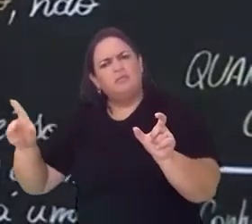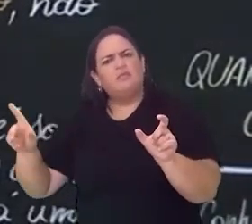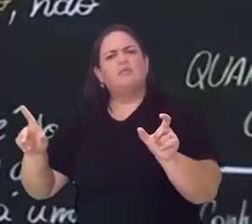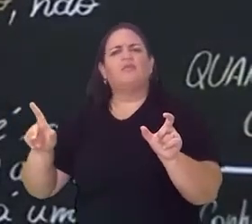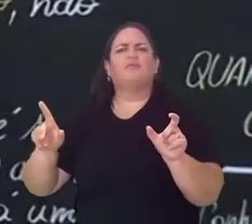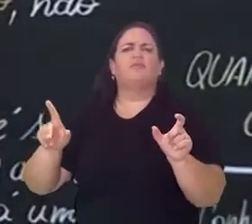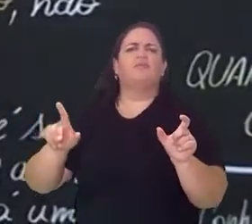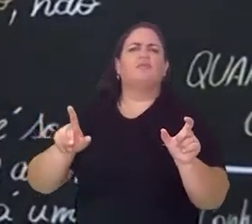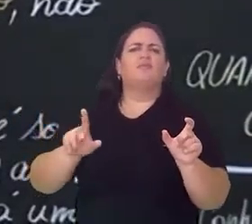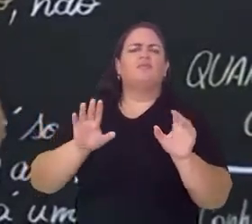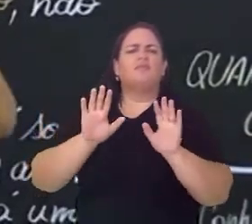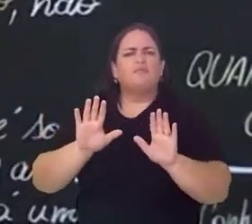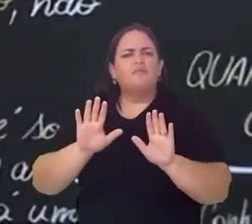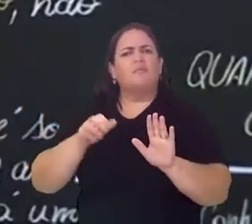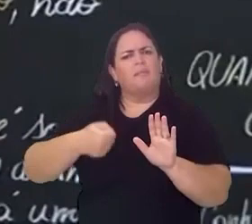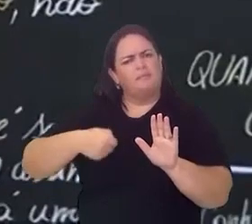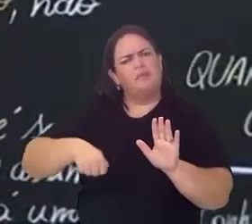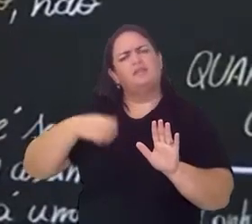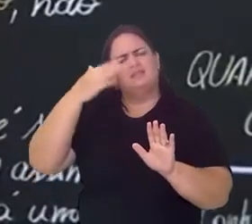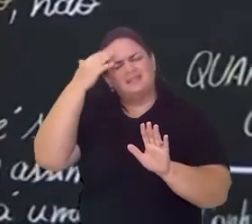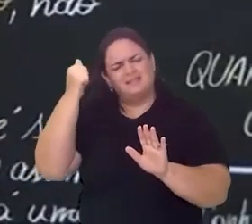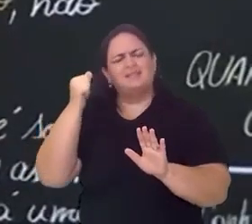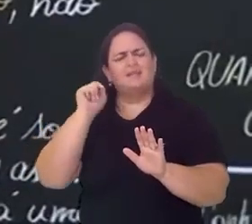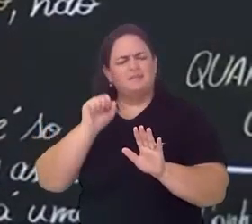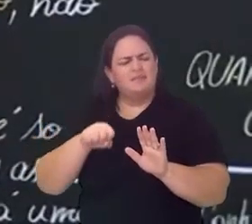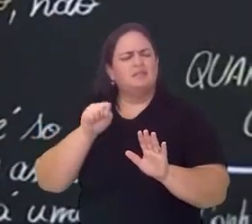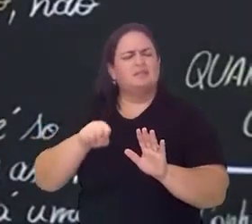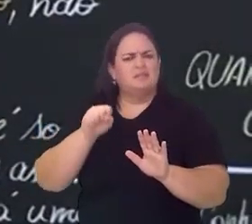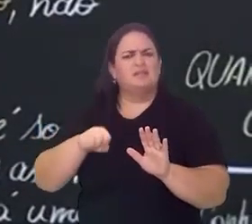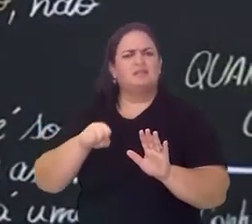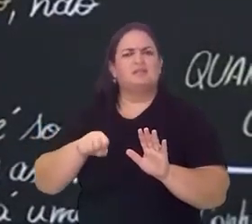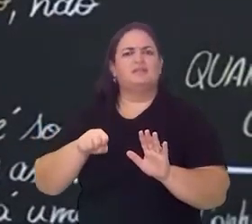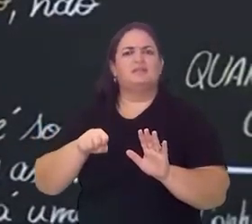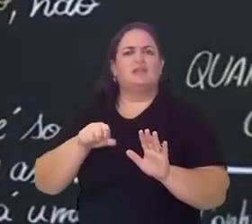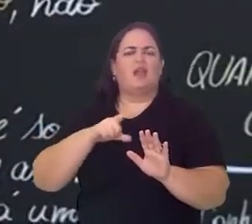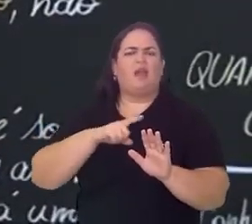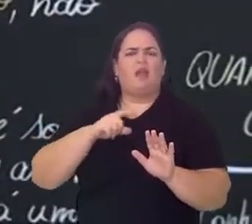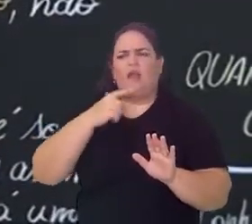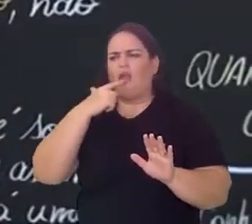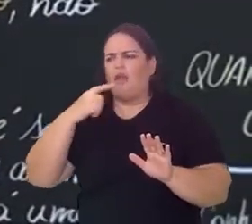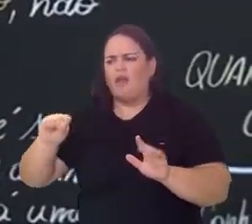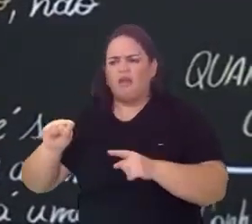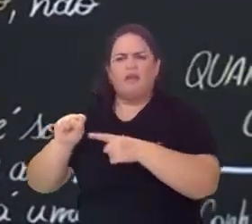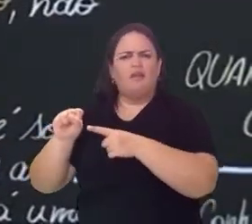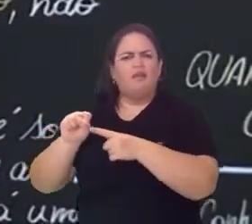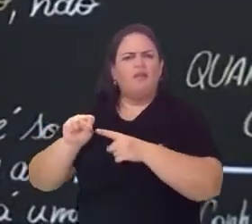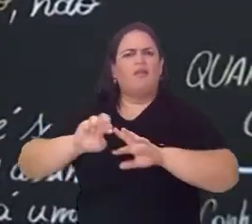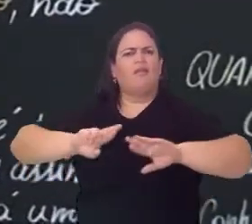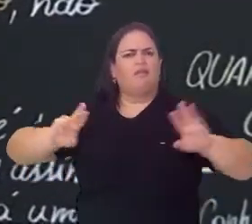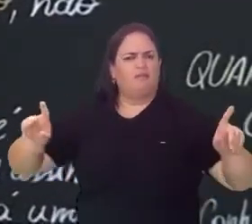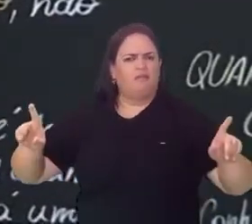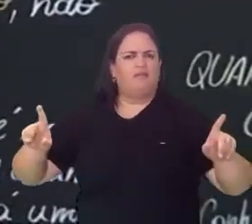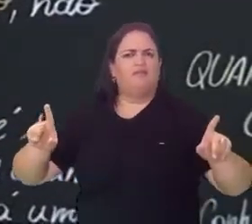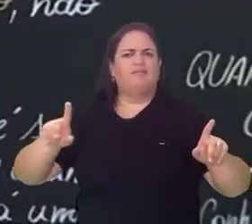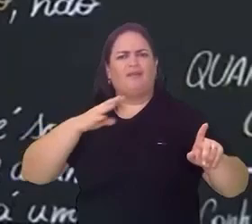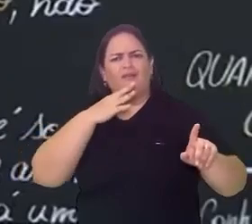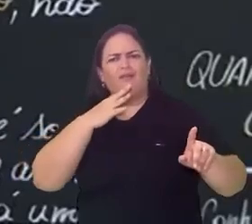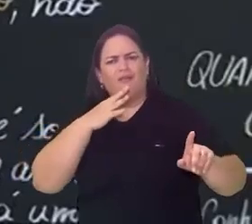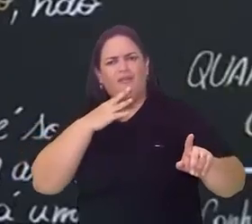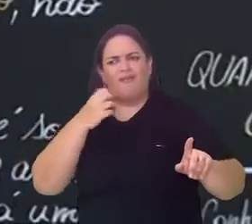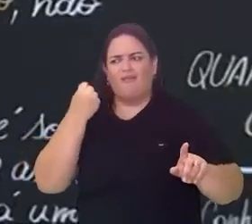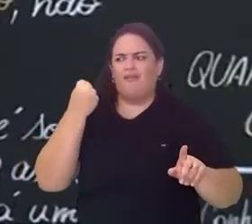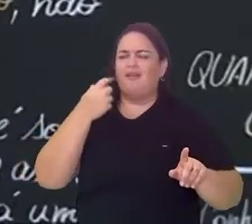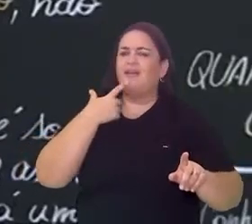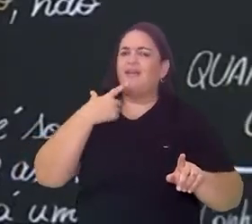padrão, caso não seja uma variedade padrão. Você tem que ter até esse trânsito para lidar com as diferentes variedades linguísticas. Ou seja, você tem que ter um